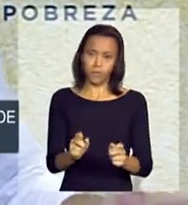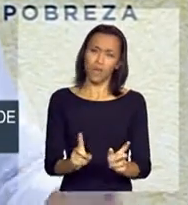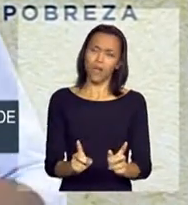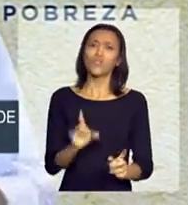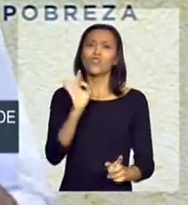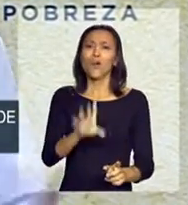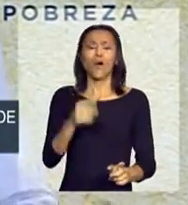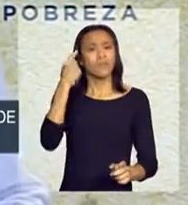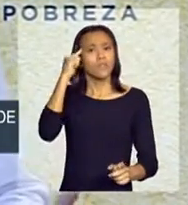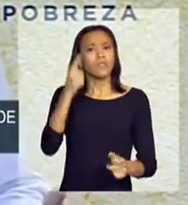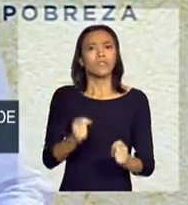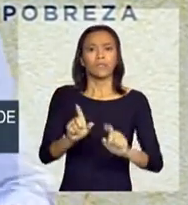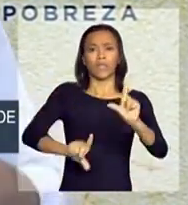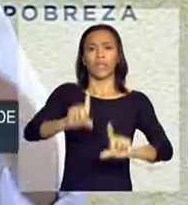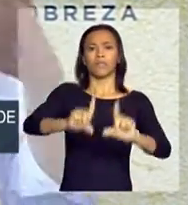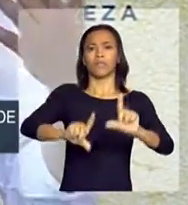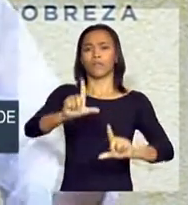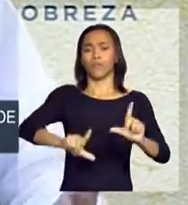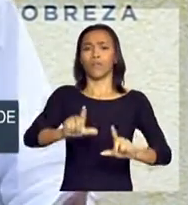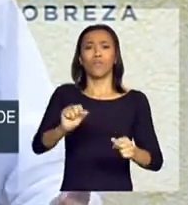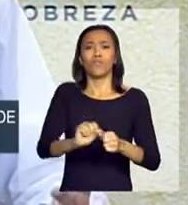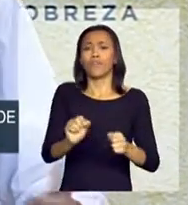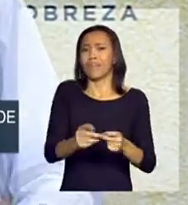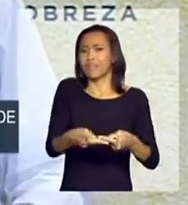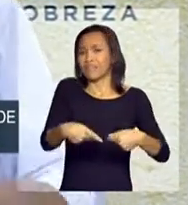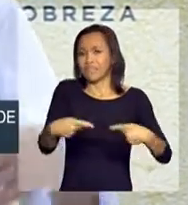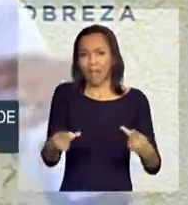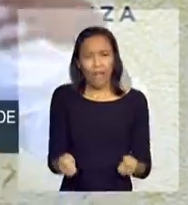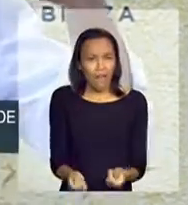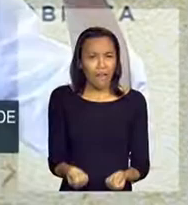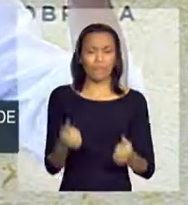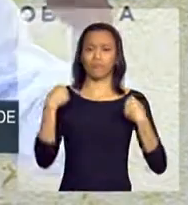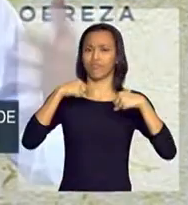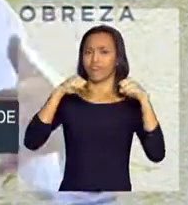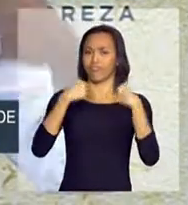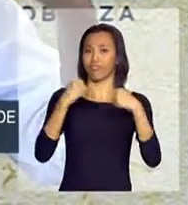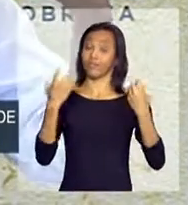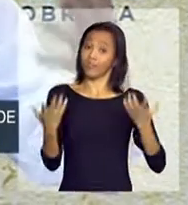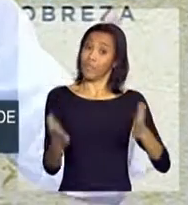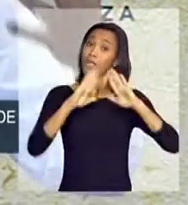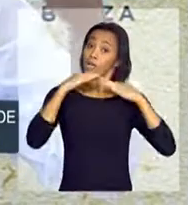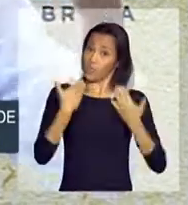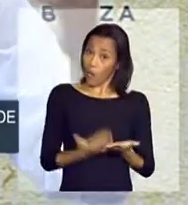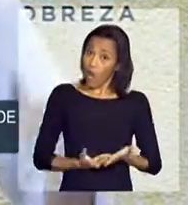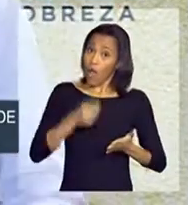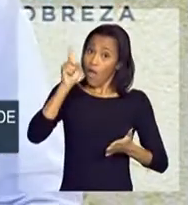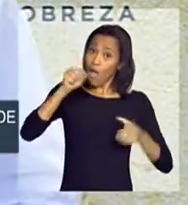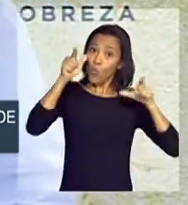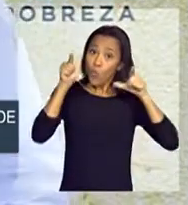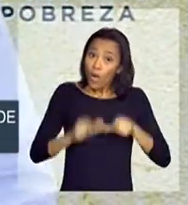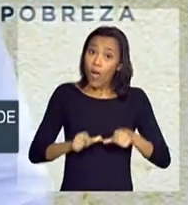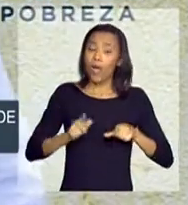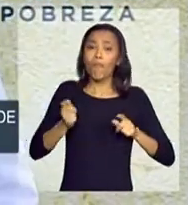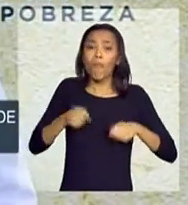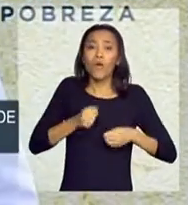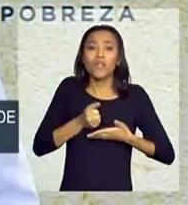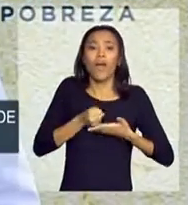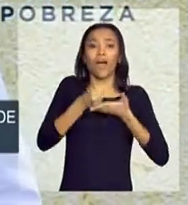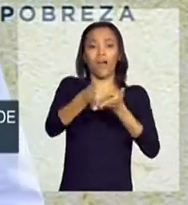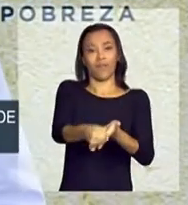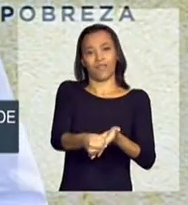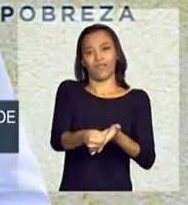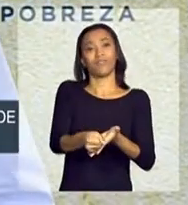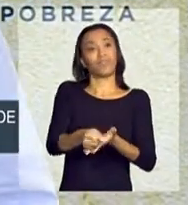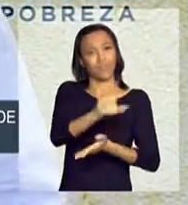classificação na frente do videogame na frente da televisão não faz mais atividade física e a escola pode ser um lugar para ajudar as crianças